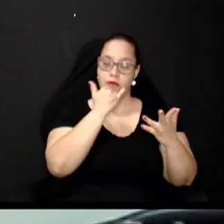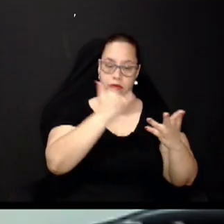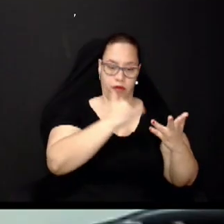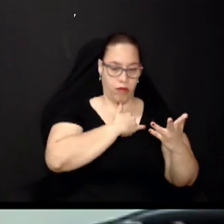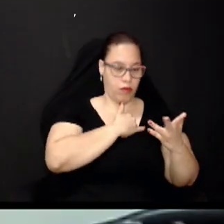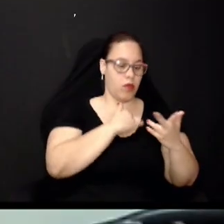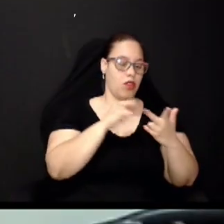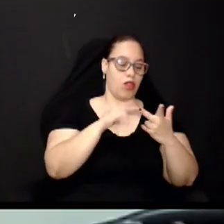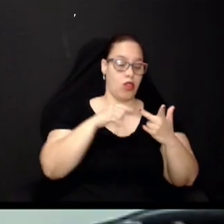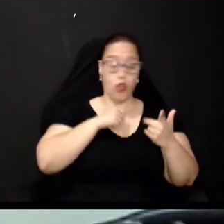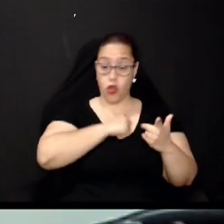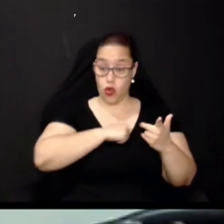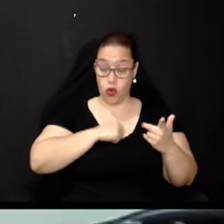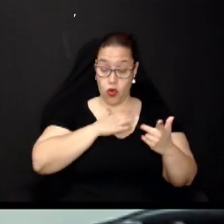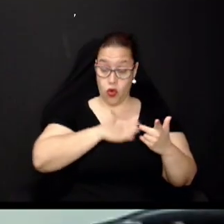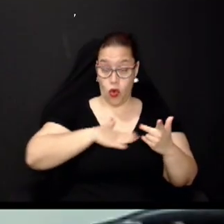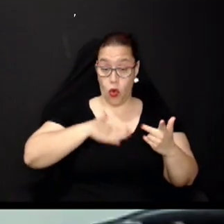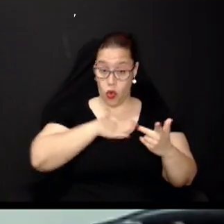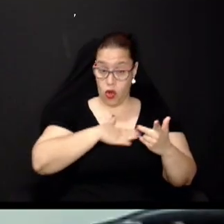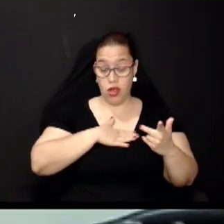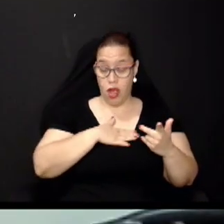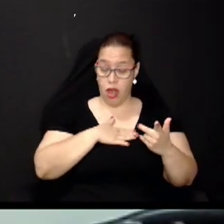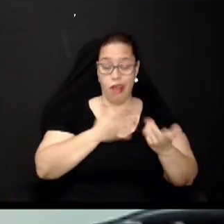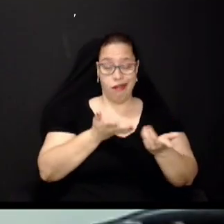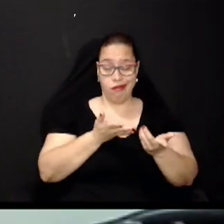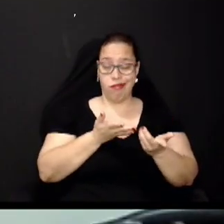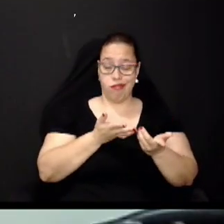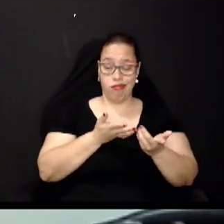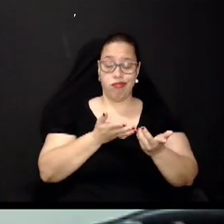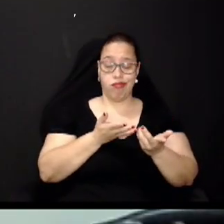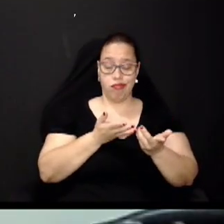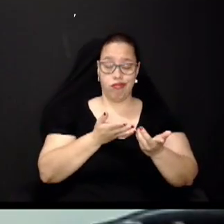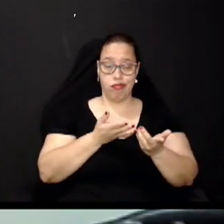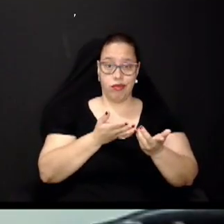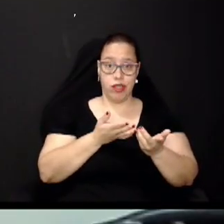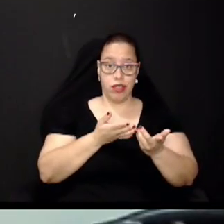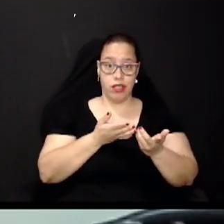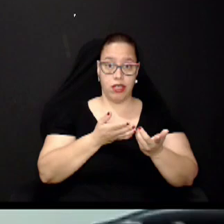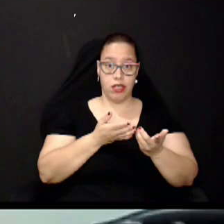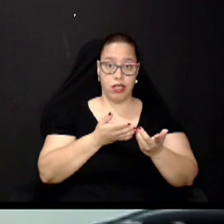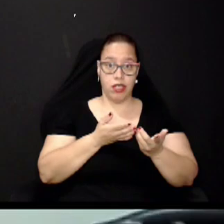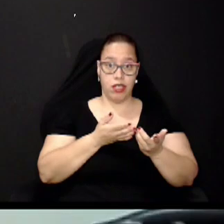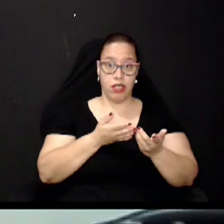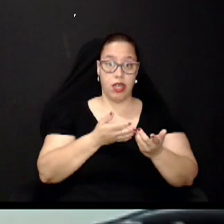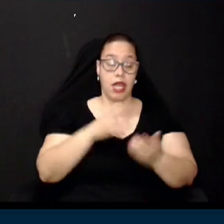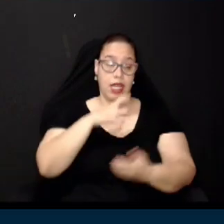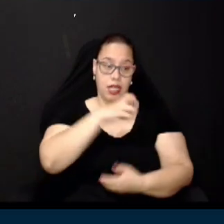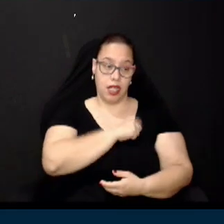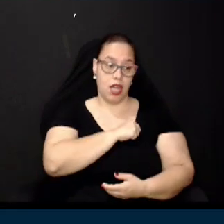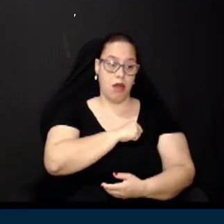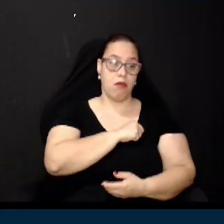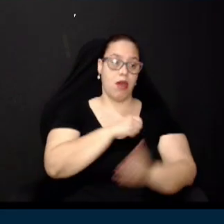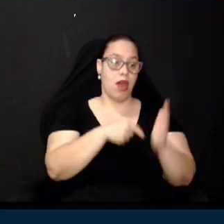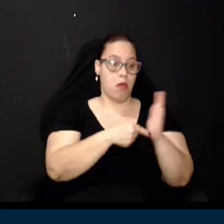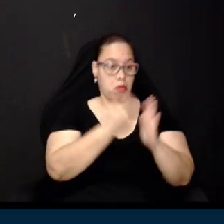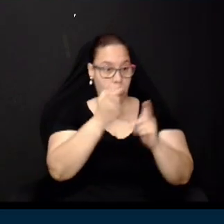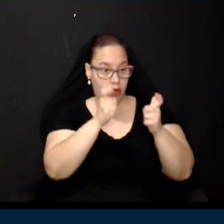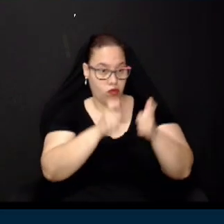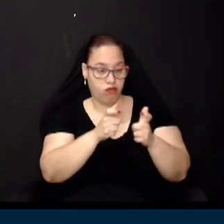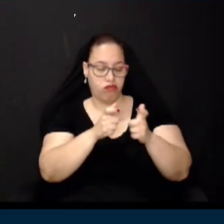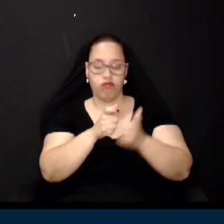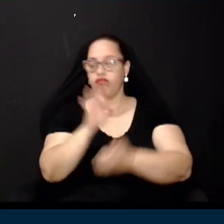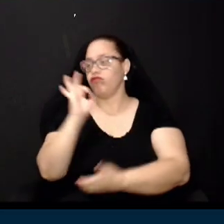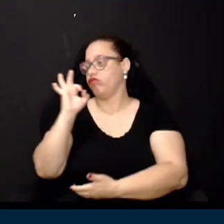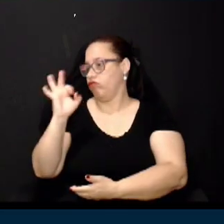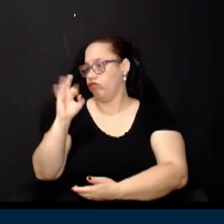mesmo, né? Eu acho que a grande questão é essa, de se amar em primeiro lugar. Excelente, excelente. Quando a Vanessa traz a